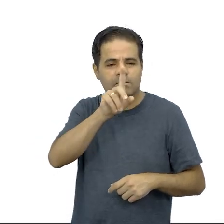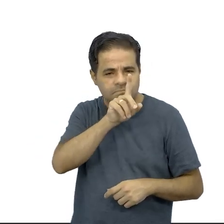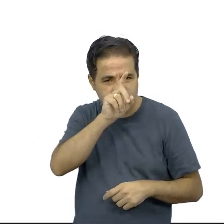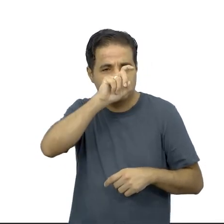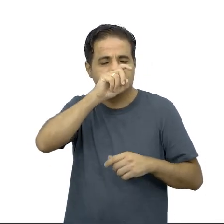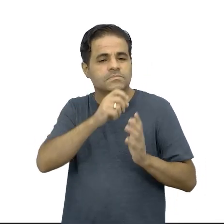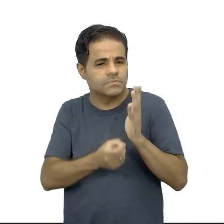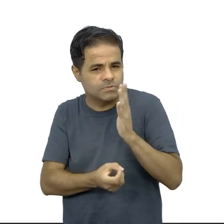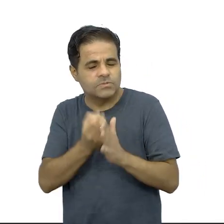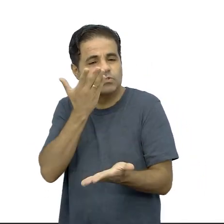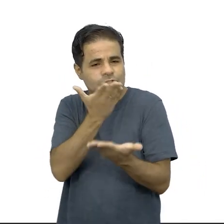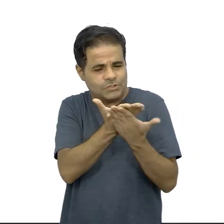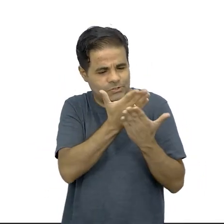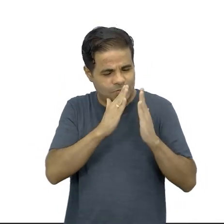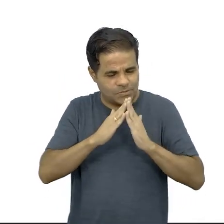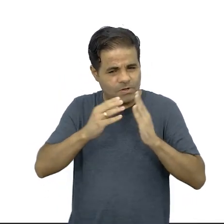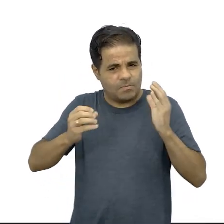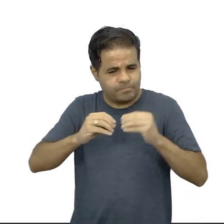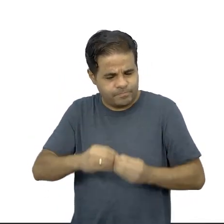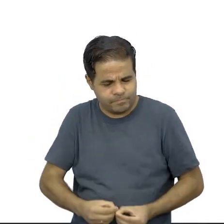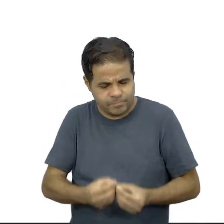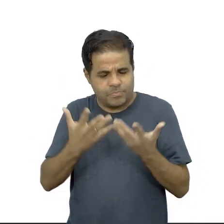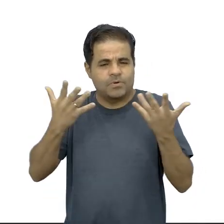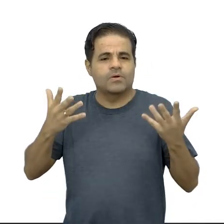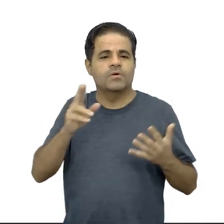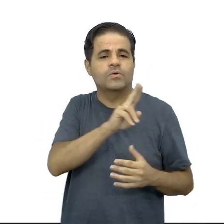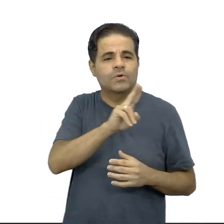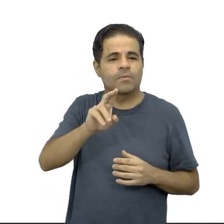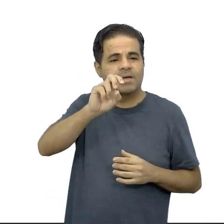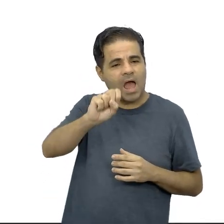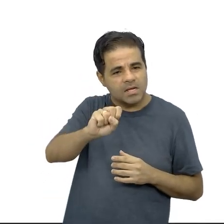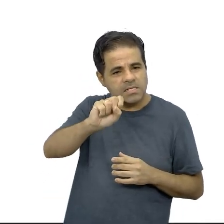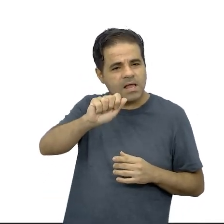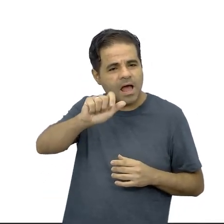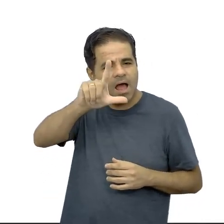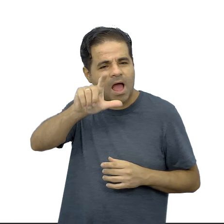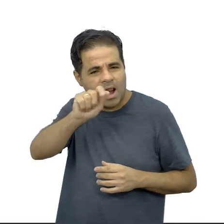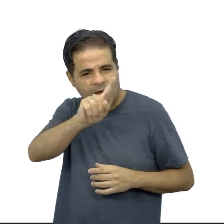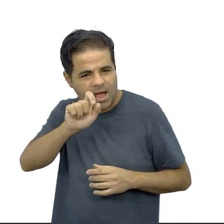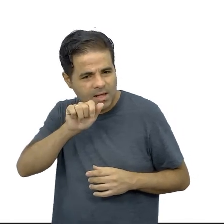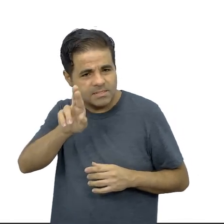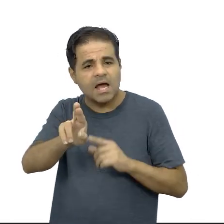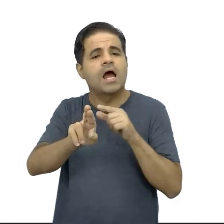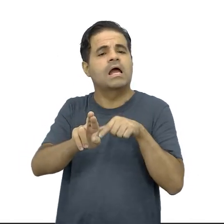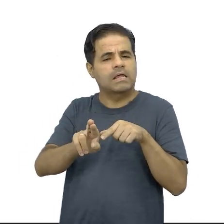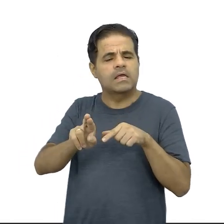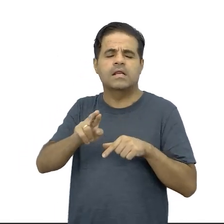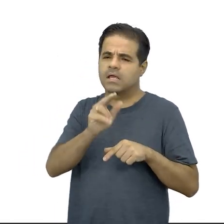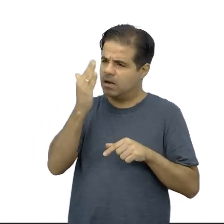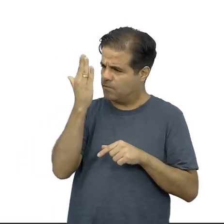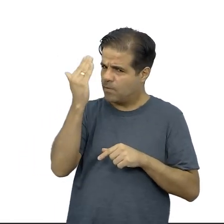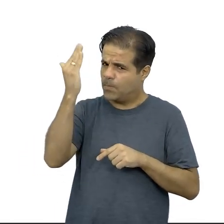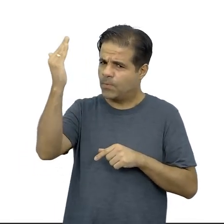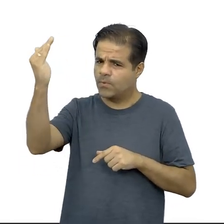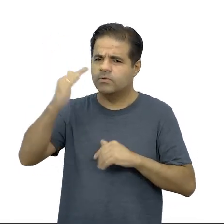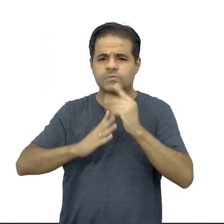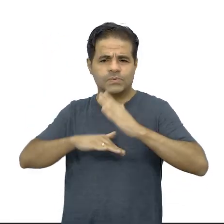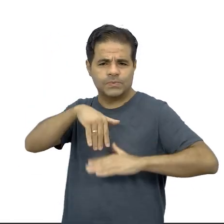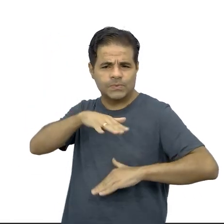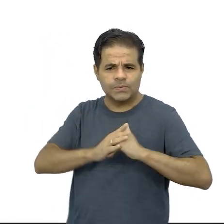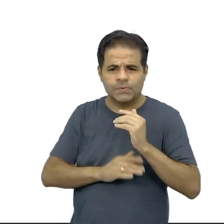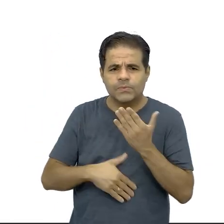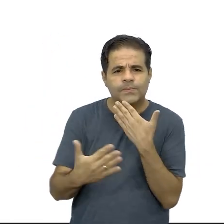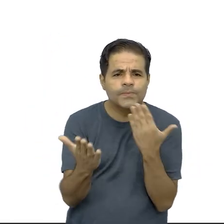fundador da escola de magia, né, chamava-se Salazar Sonserina. E esse bruxo, ele era conhecido por ter a habilidade